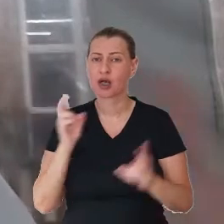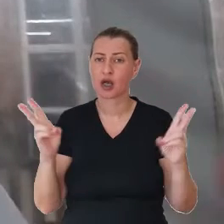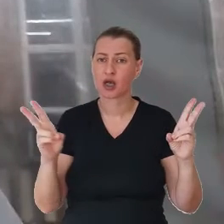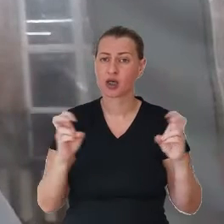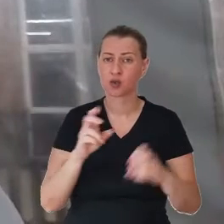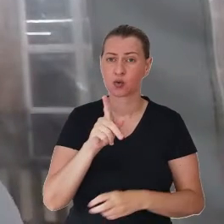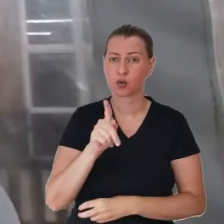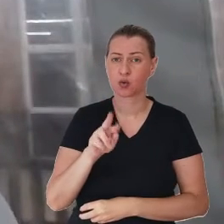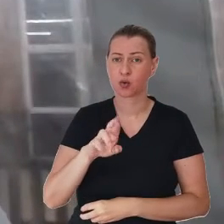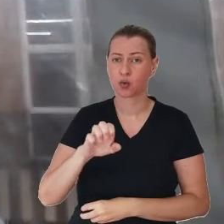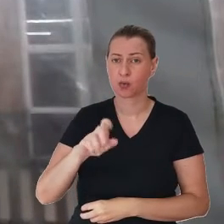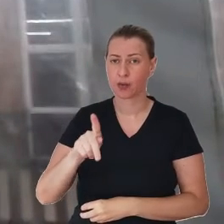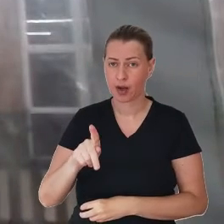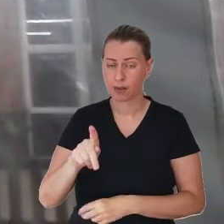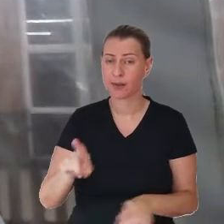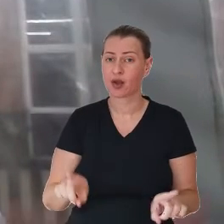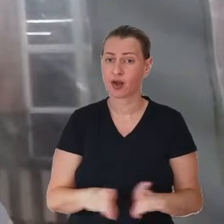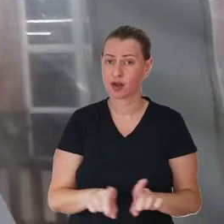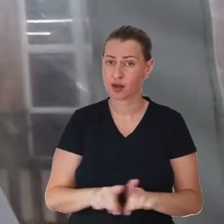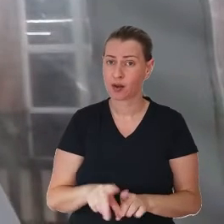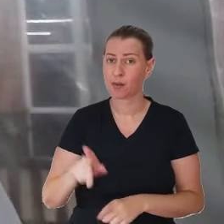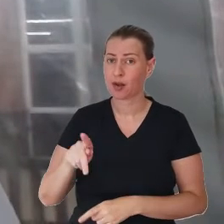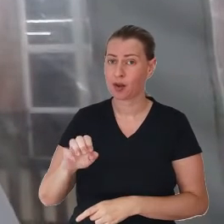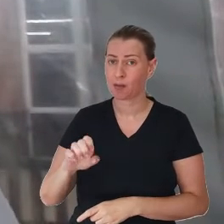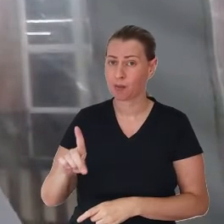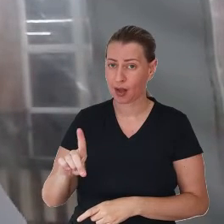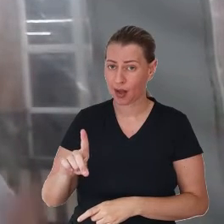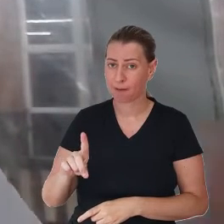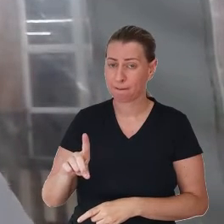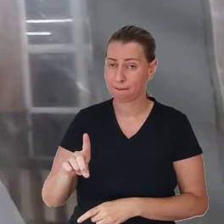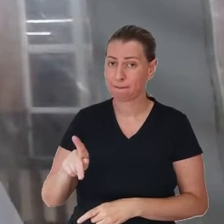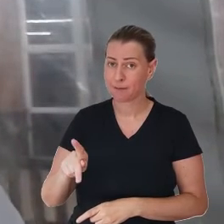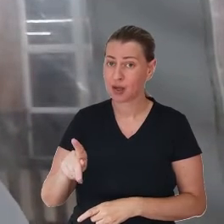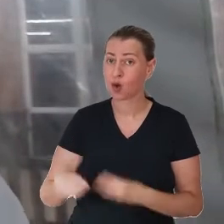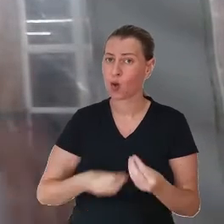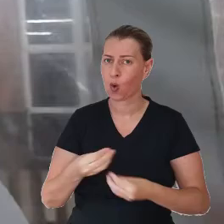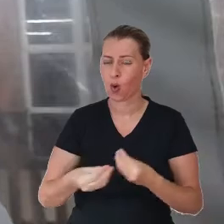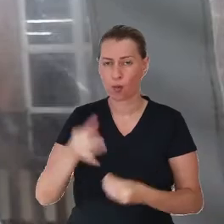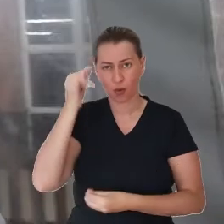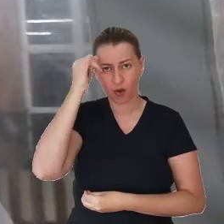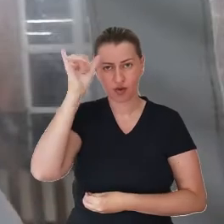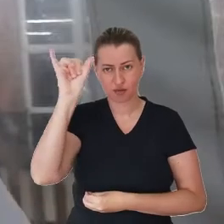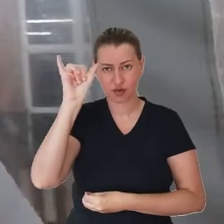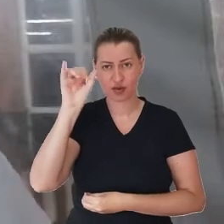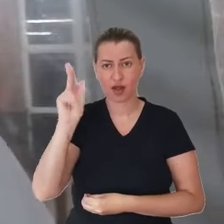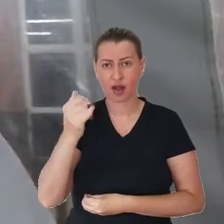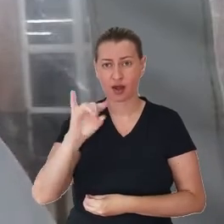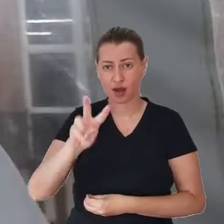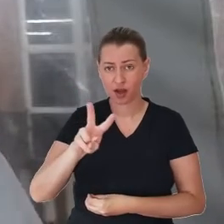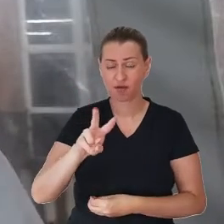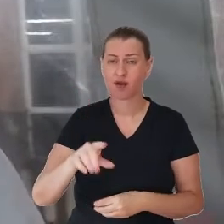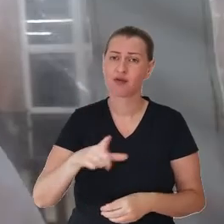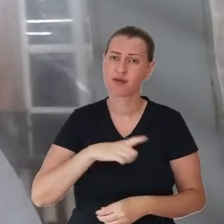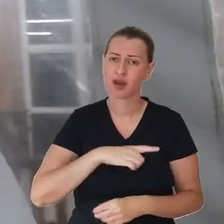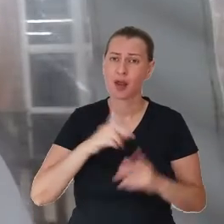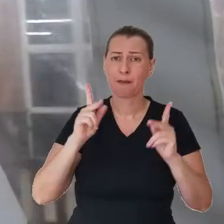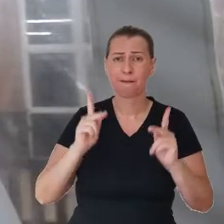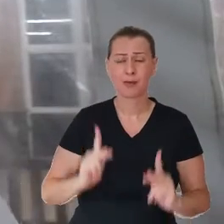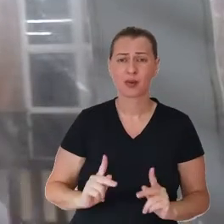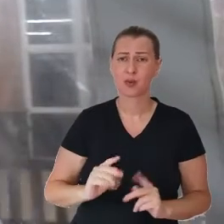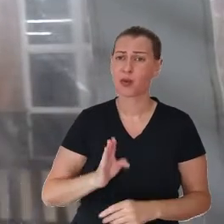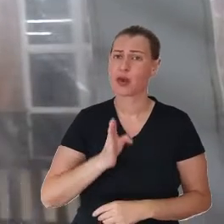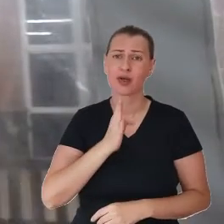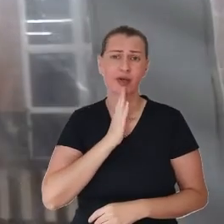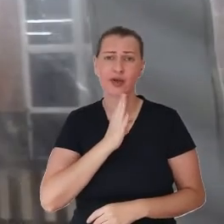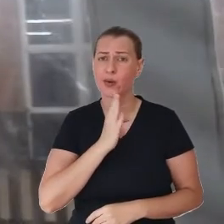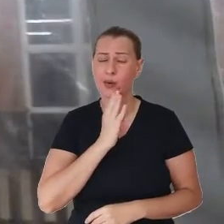e PEP, que são medidas de prevenção ao HIV. Muitas pessoas ainda não conhecem direito o que é o PrEP, que é a profilaxia